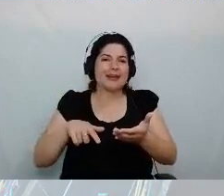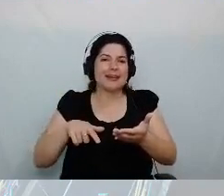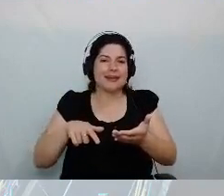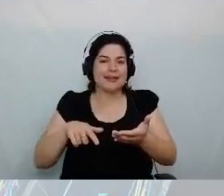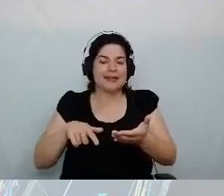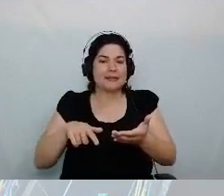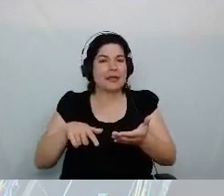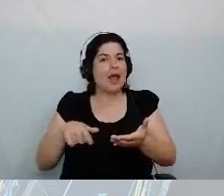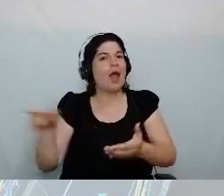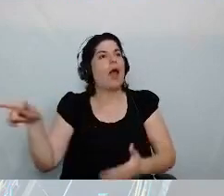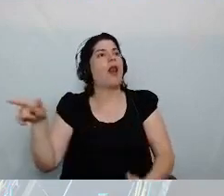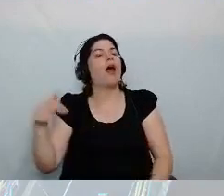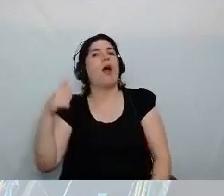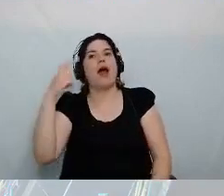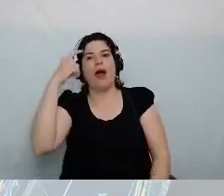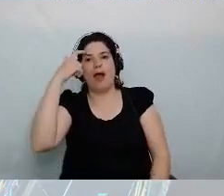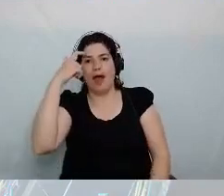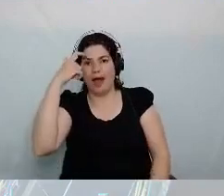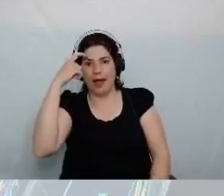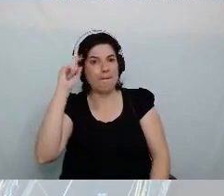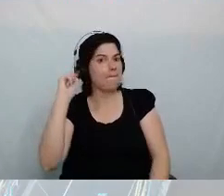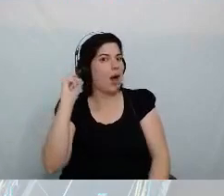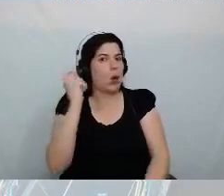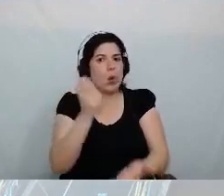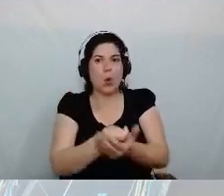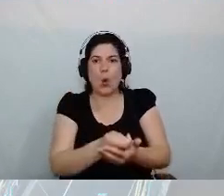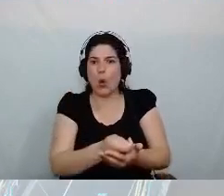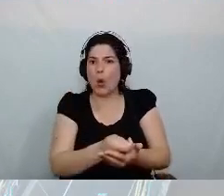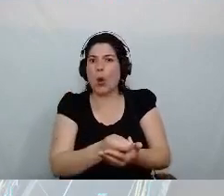Ela reservou a mesa e pagou a conta.